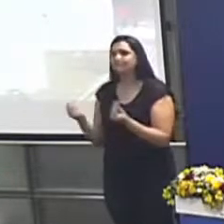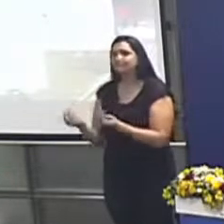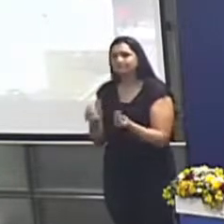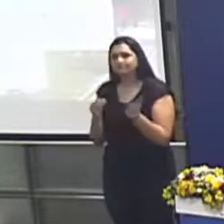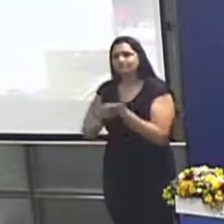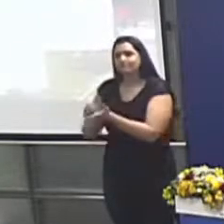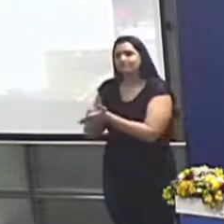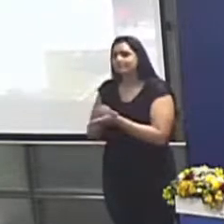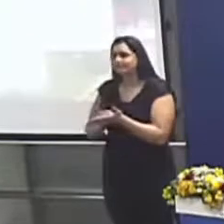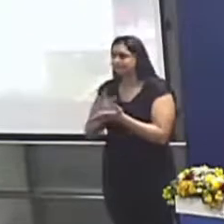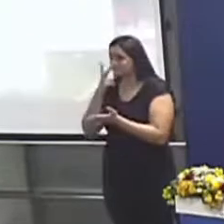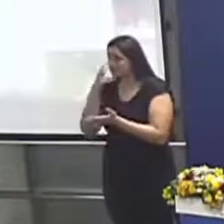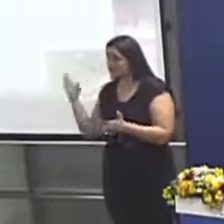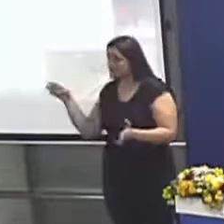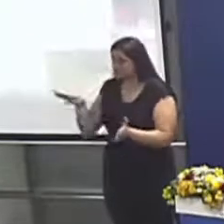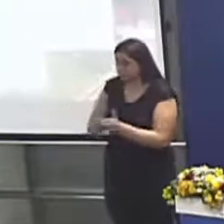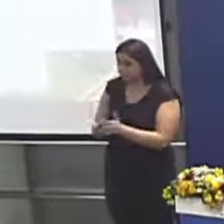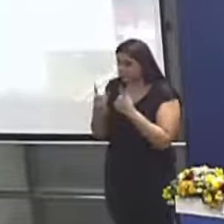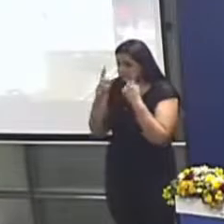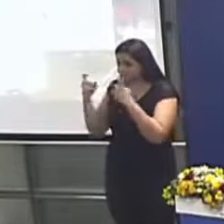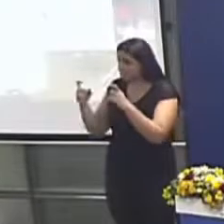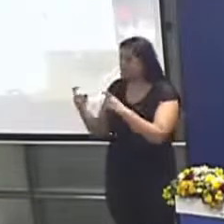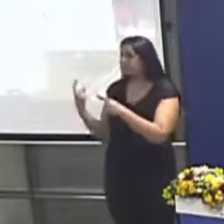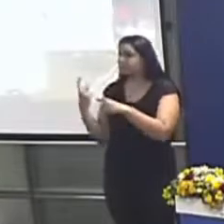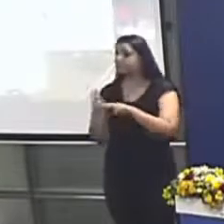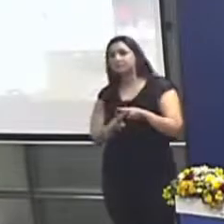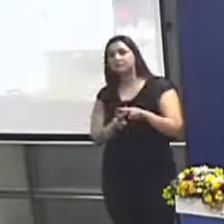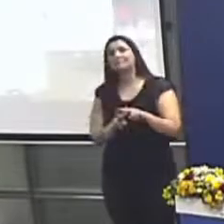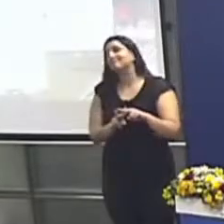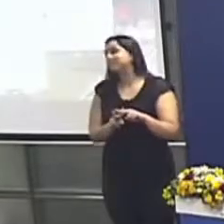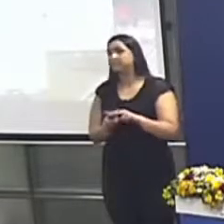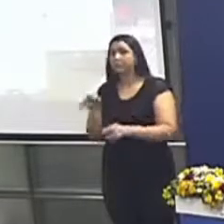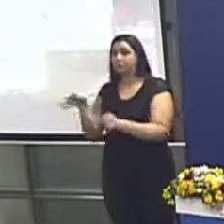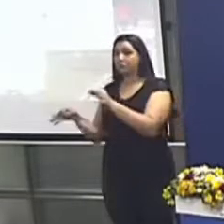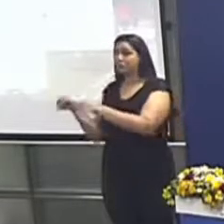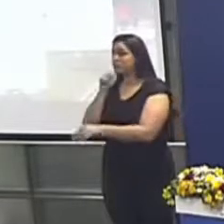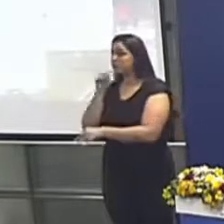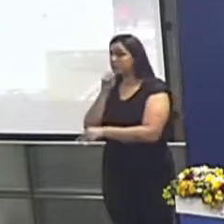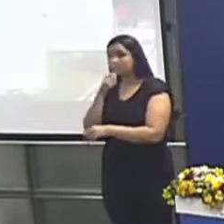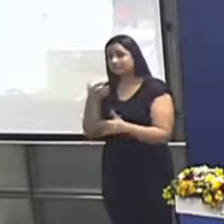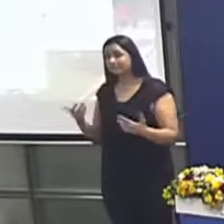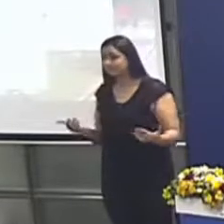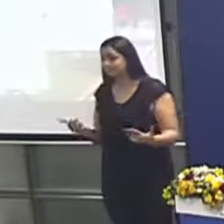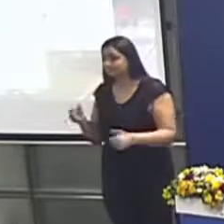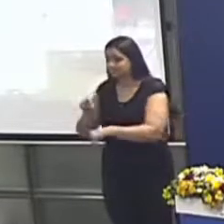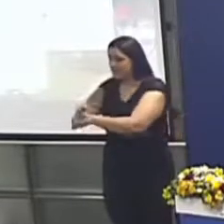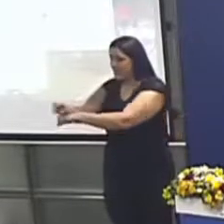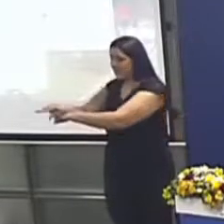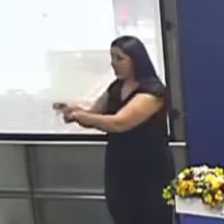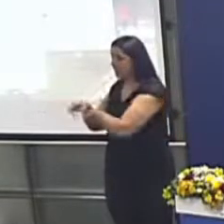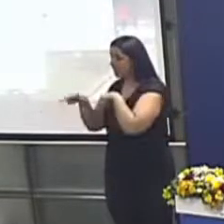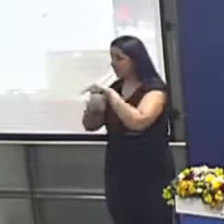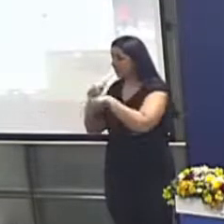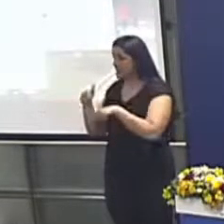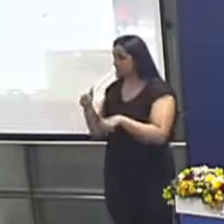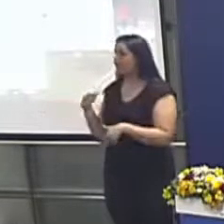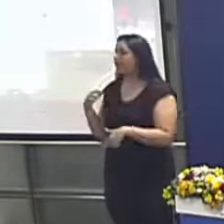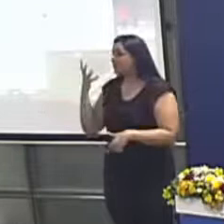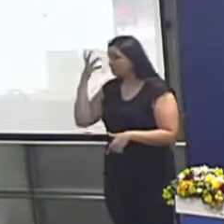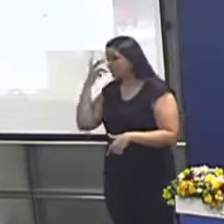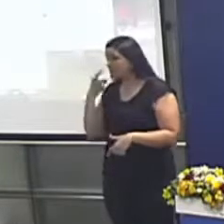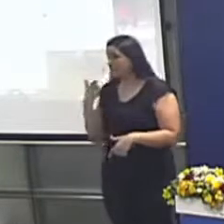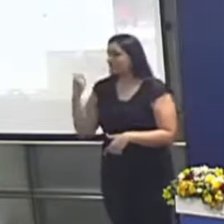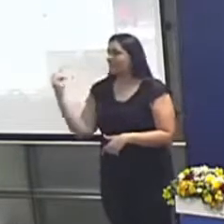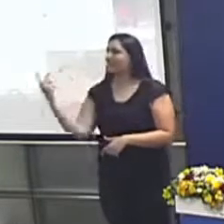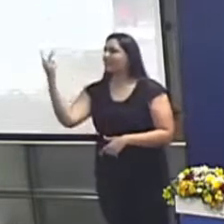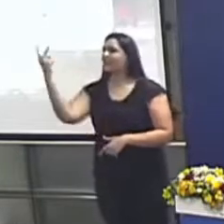violados, chegou, virou detento. E boa parte nem passou por julgamento. No mercado de trabalho, a pele branca vale mais.